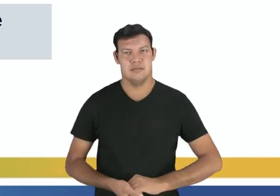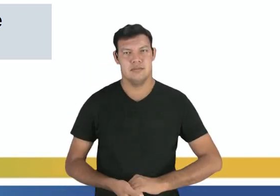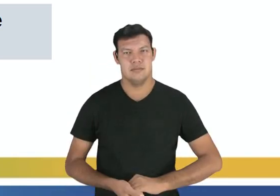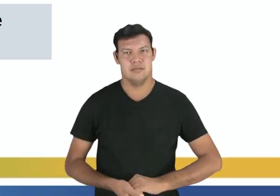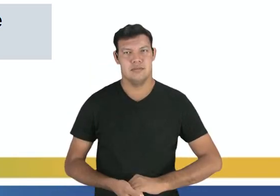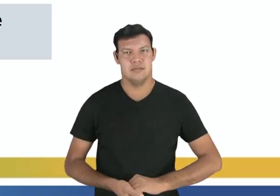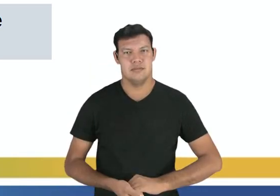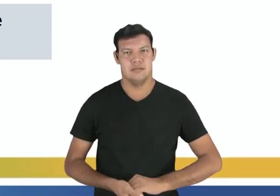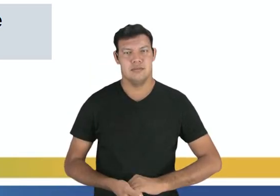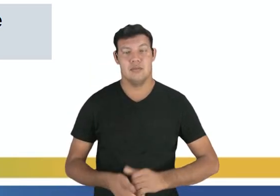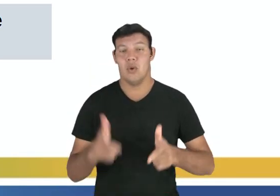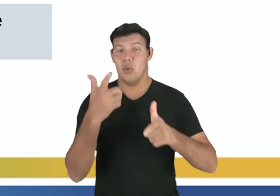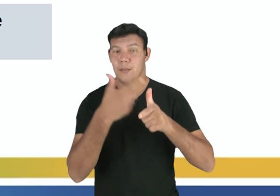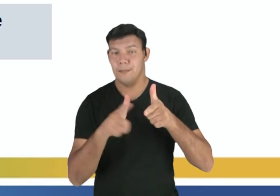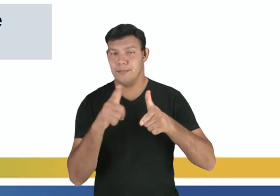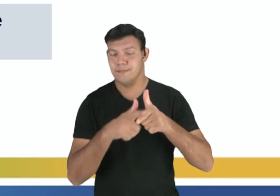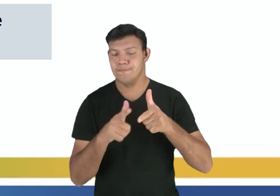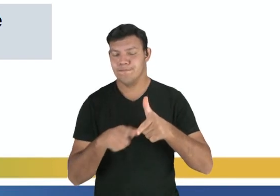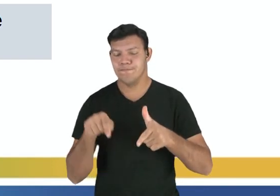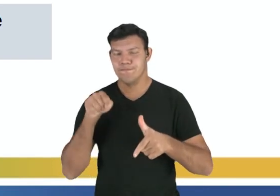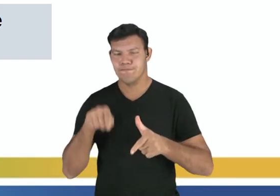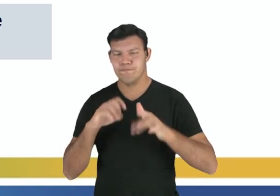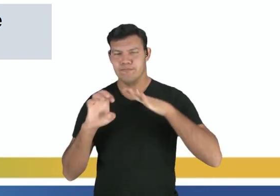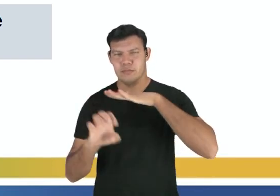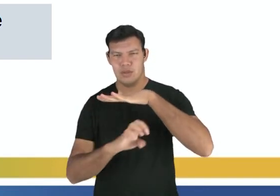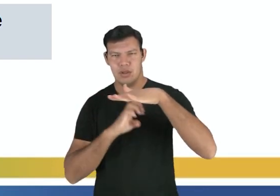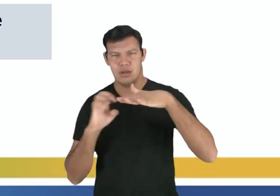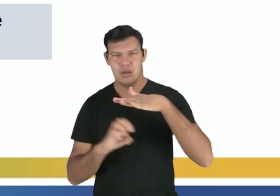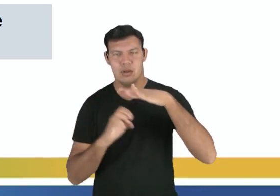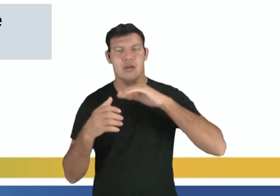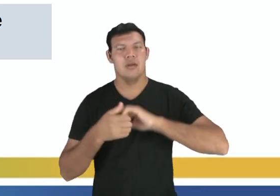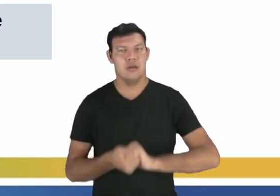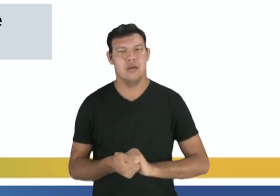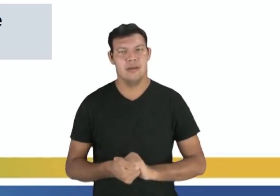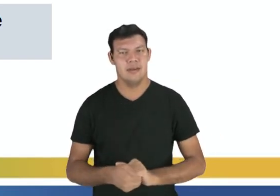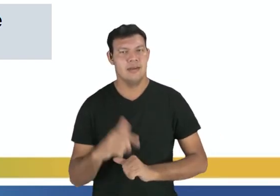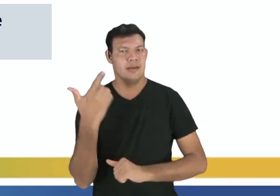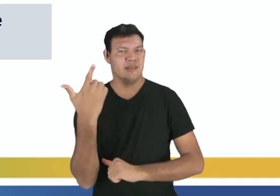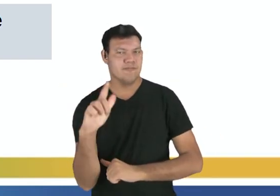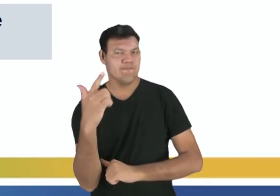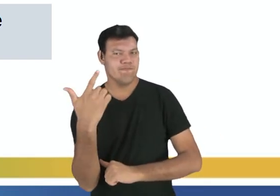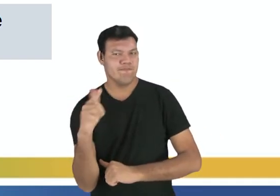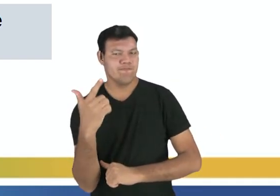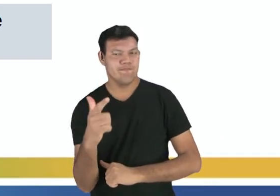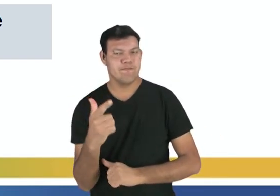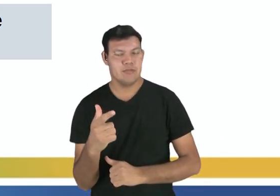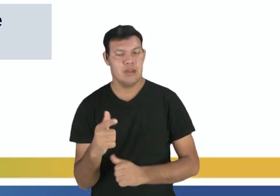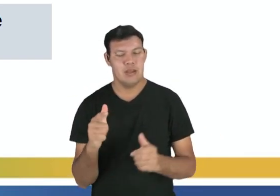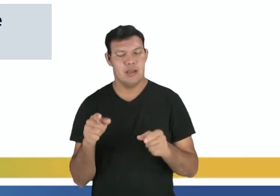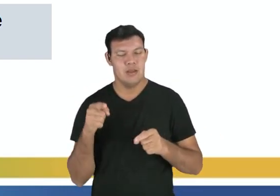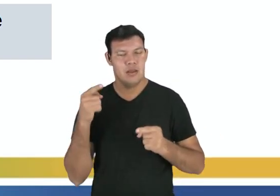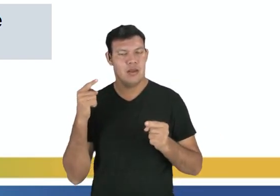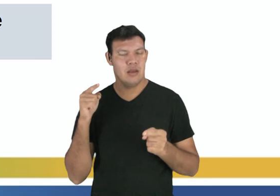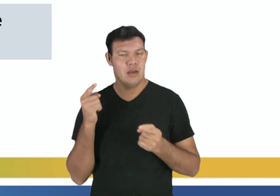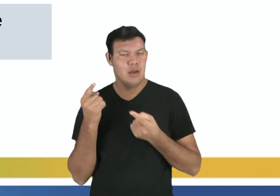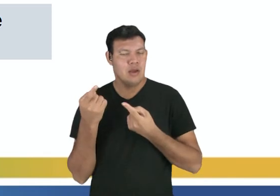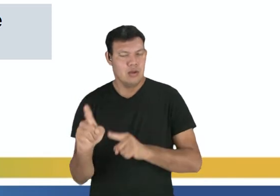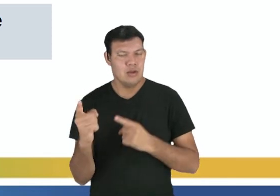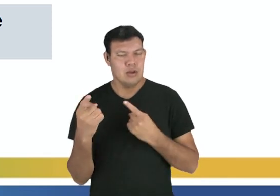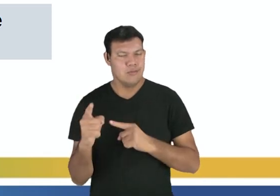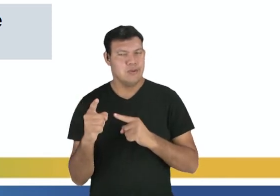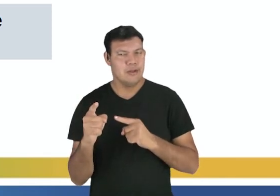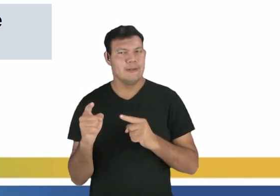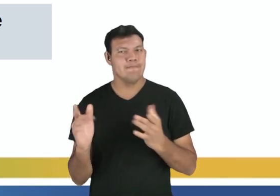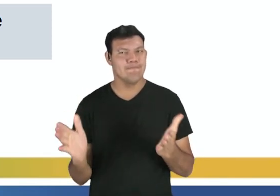aparece. O grande problema desta empresa é este, não temos metas desafiadoras. Então vejam que foi usado